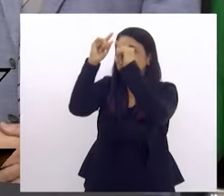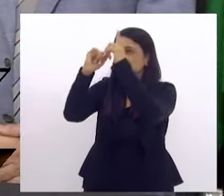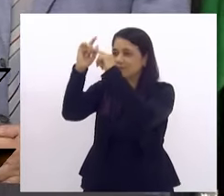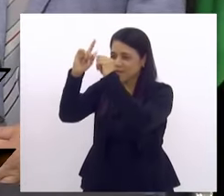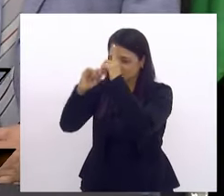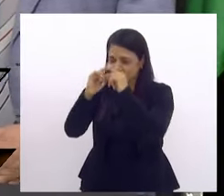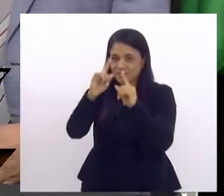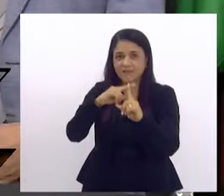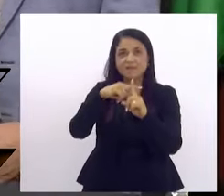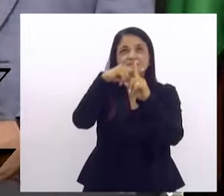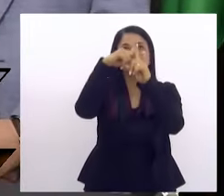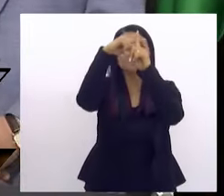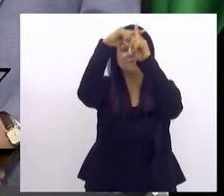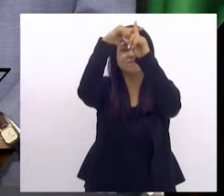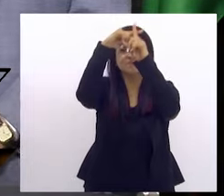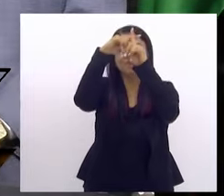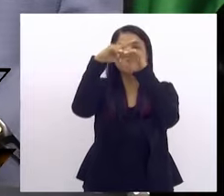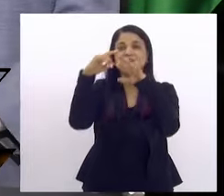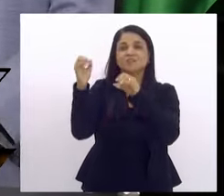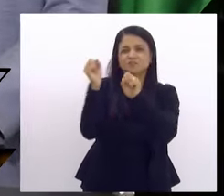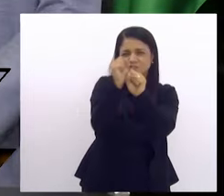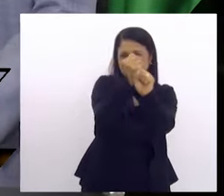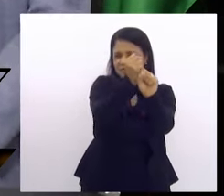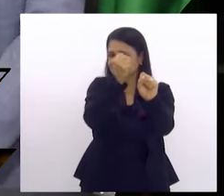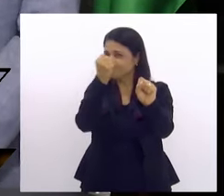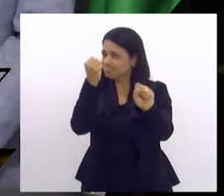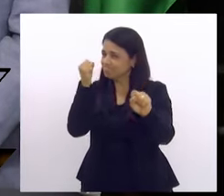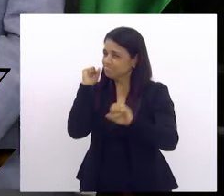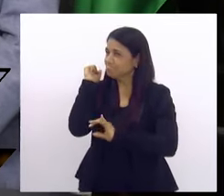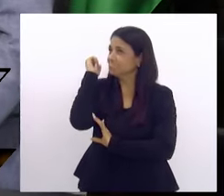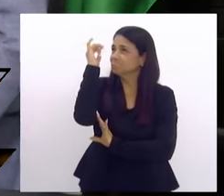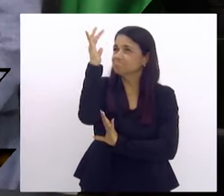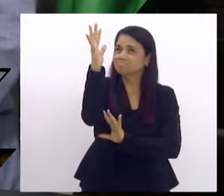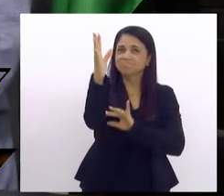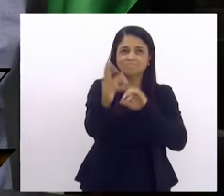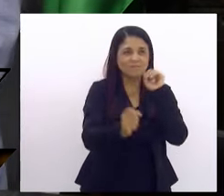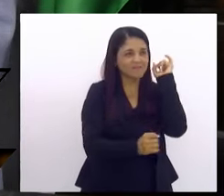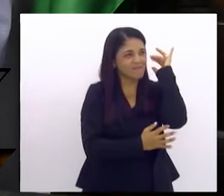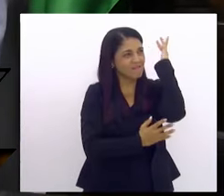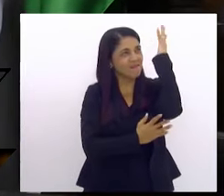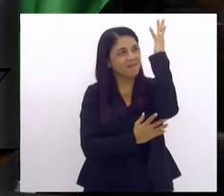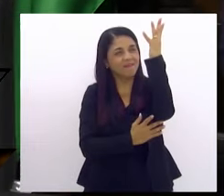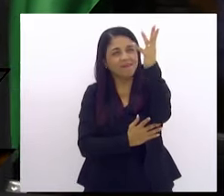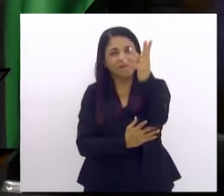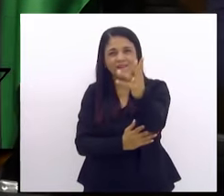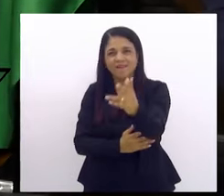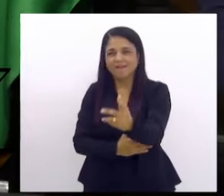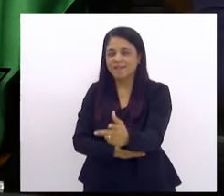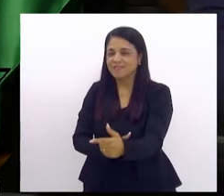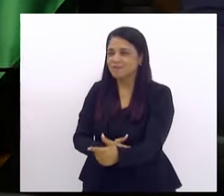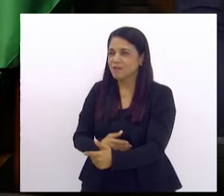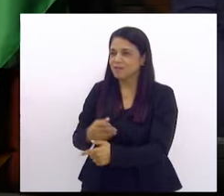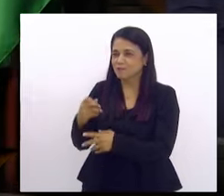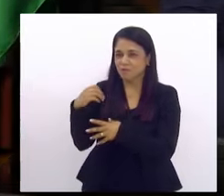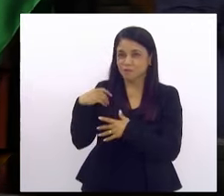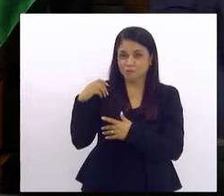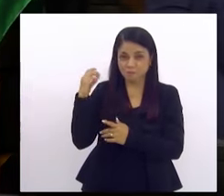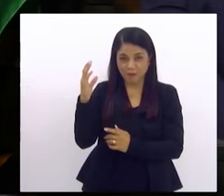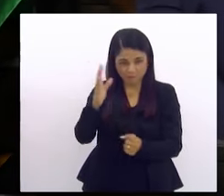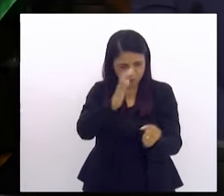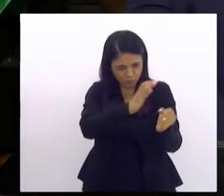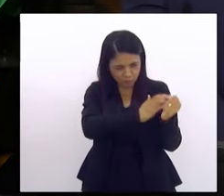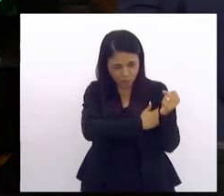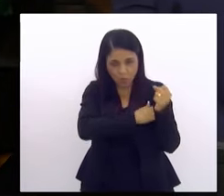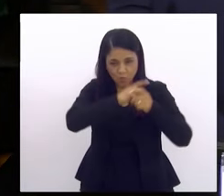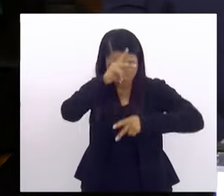Cruzeiro resplandece Gigante pela própria natureza Bel Forte